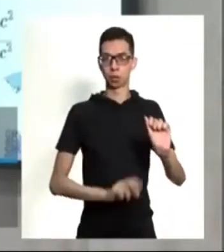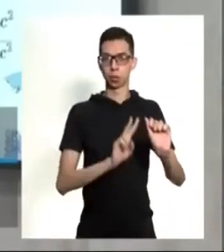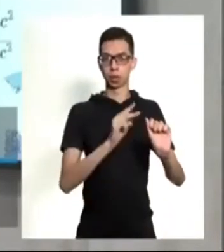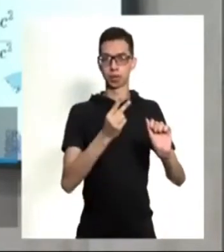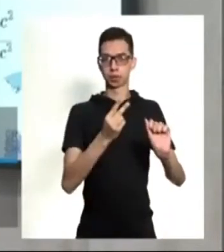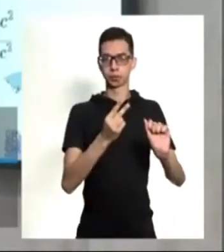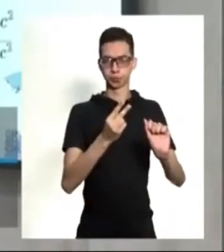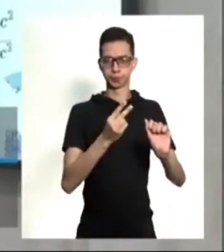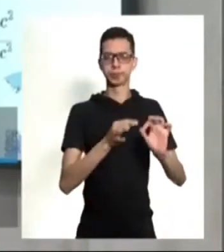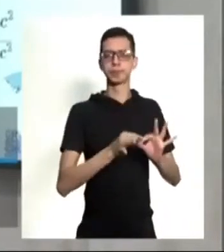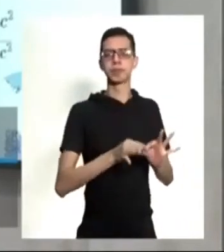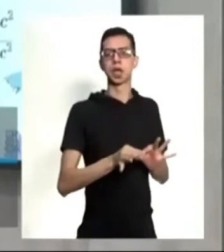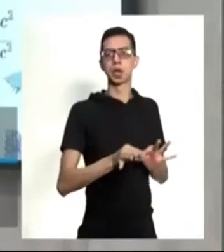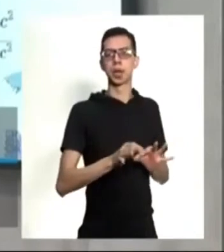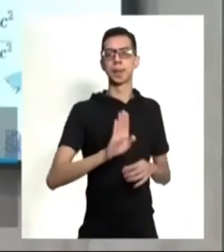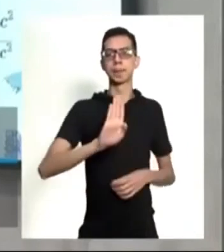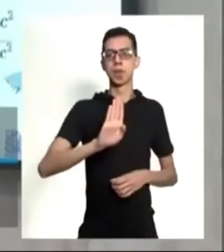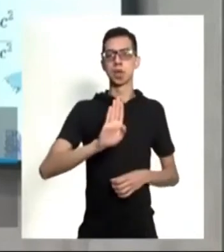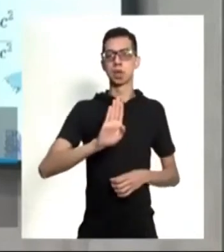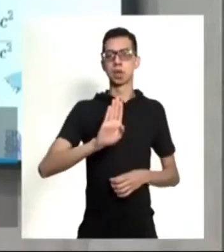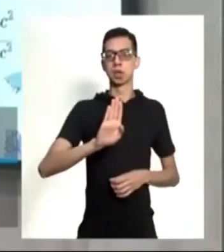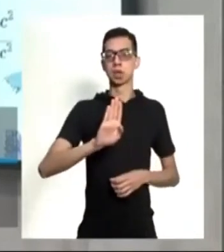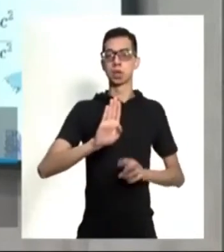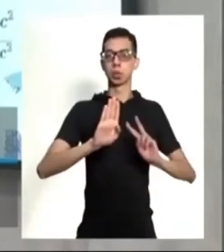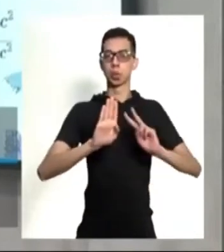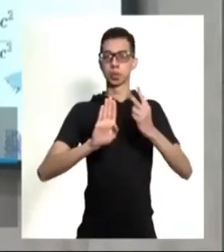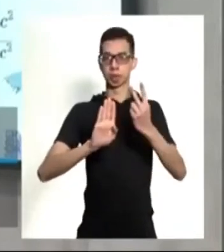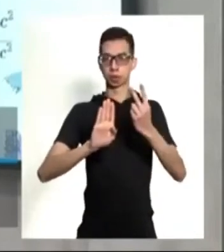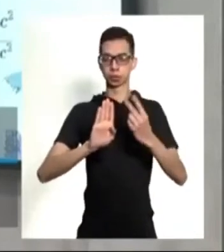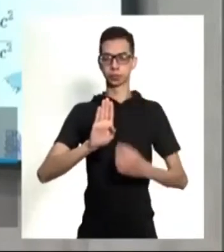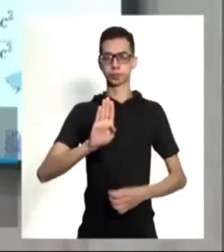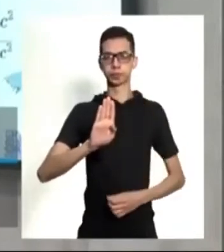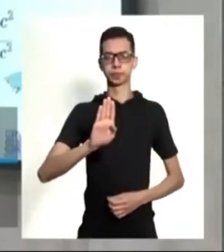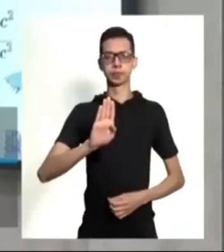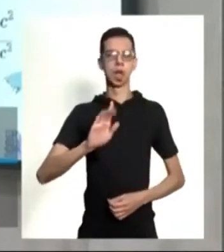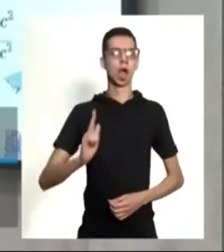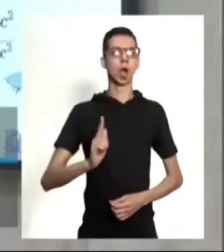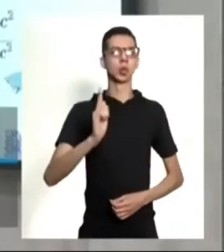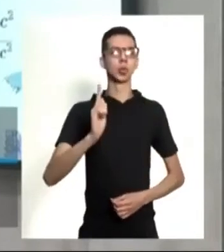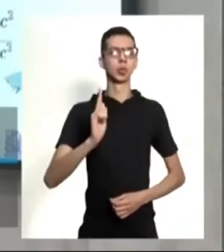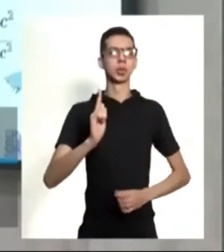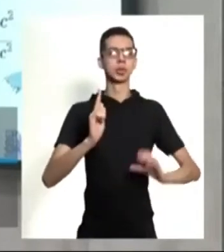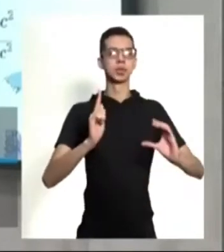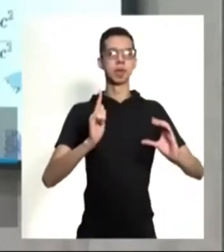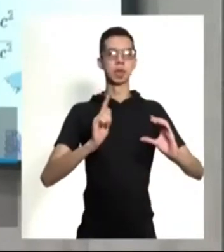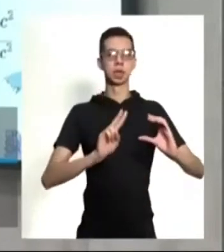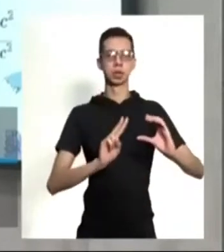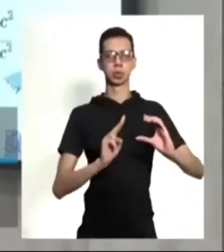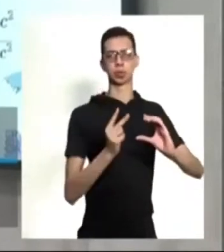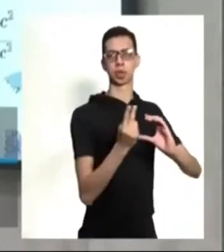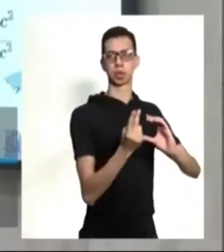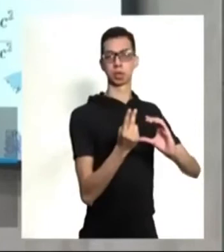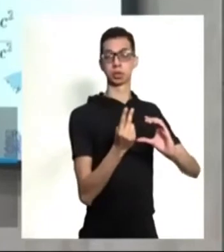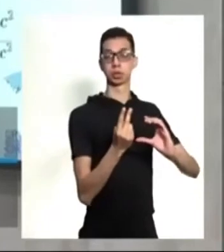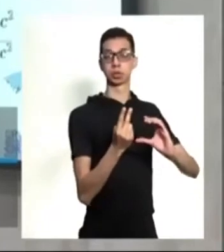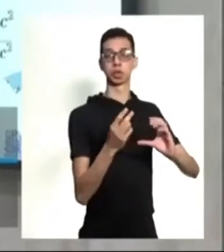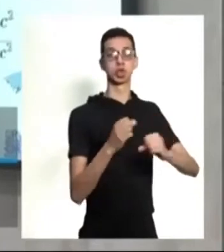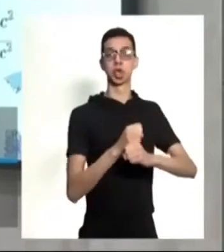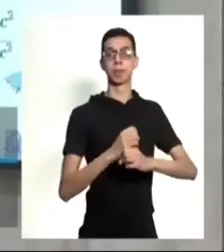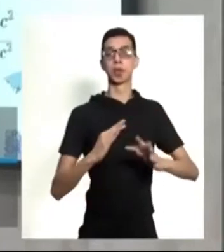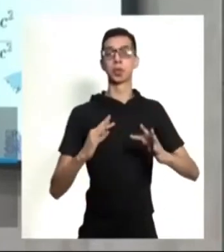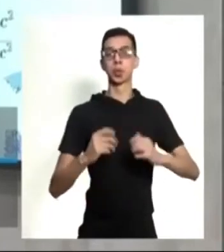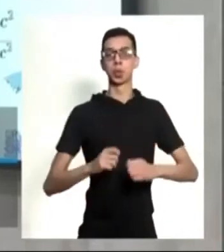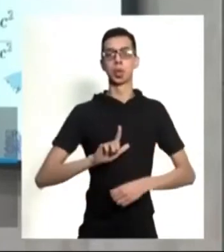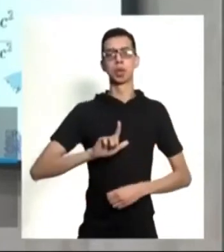largura, B, eleva ao quadrado. B ao quadrado. Pega a altura da caixa, C, eleva ao quadrado. Soma tudo e tira a